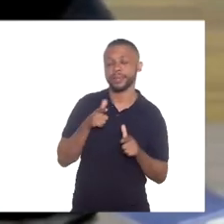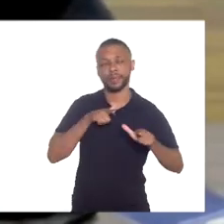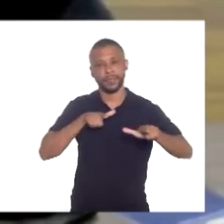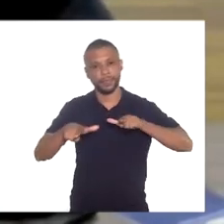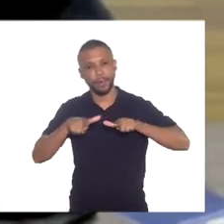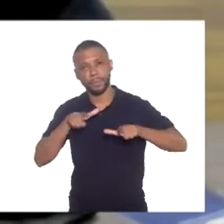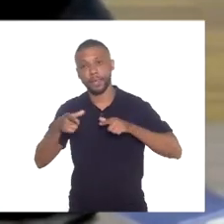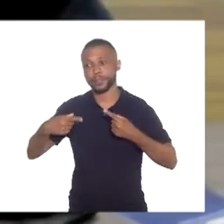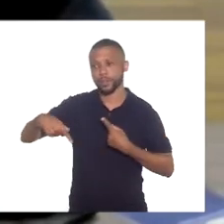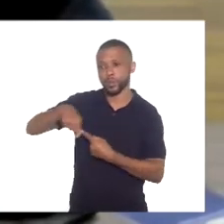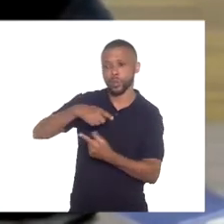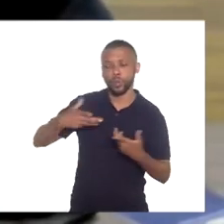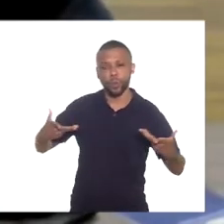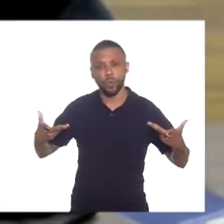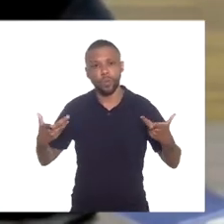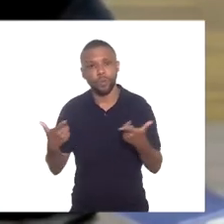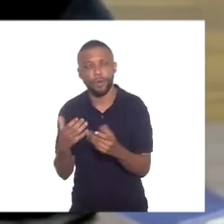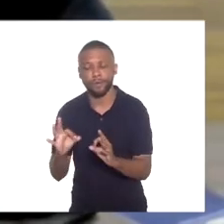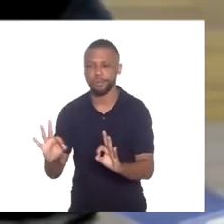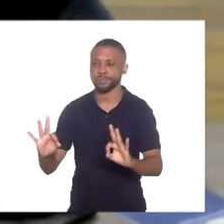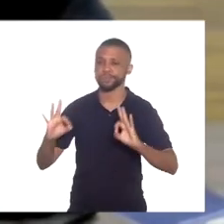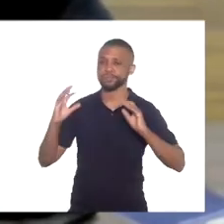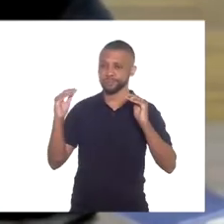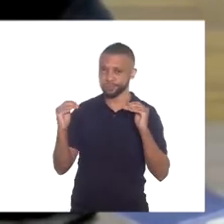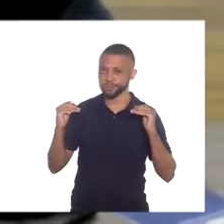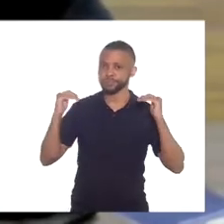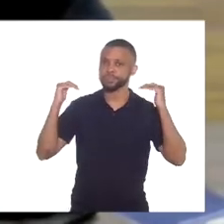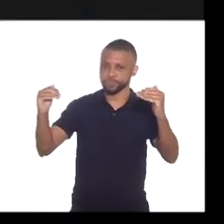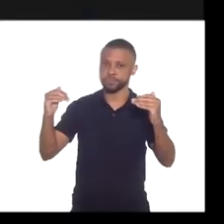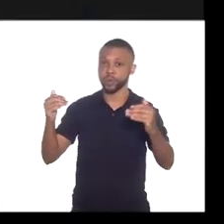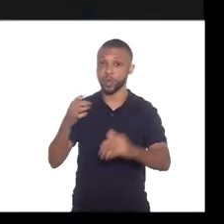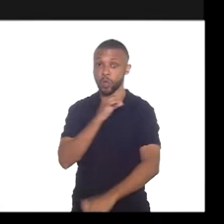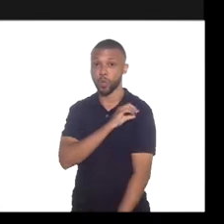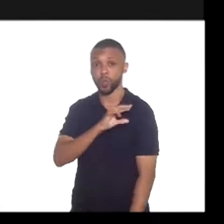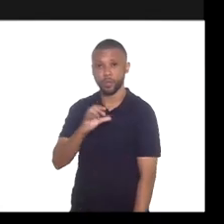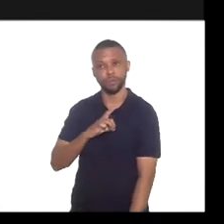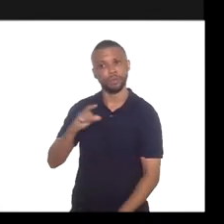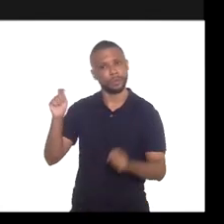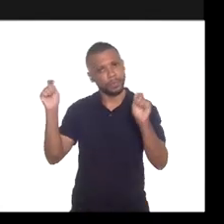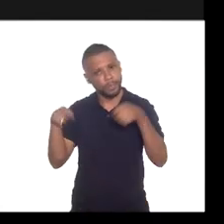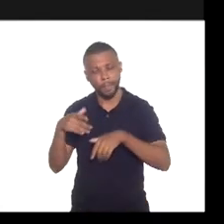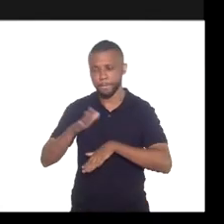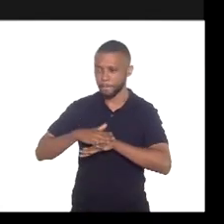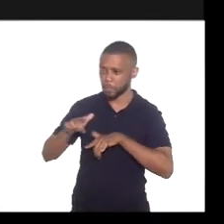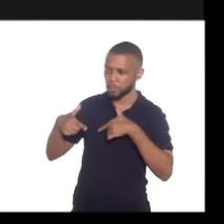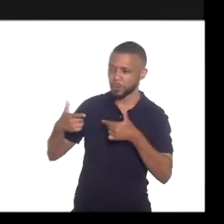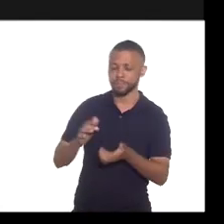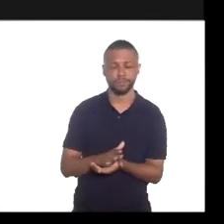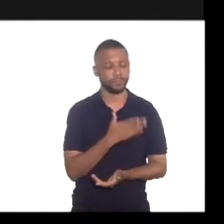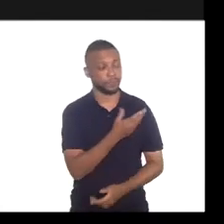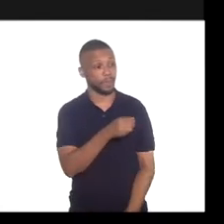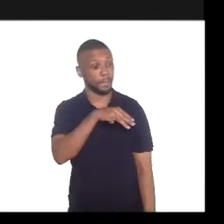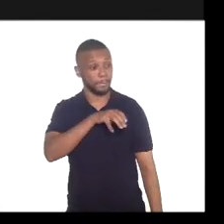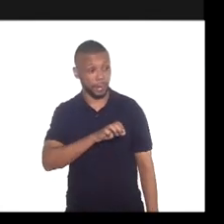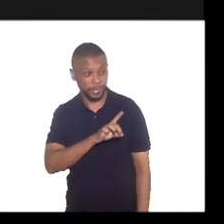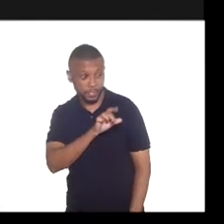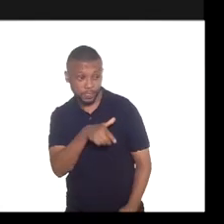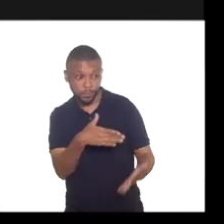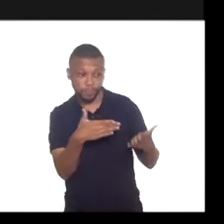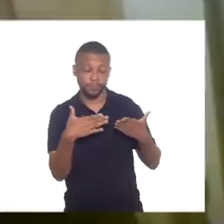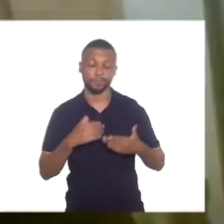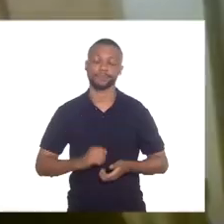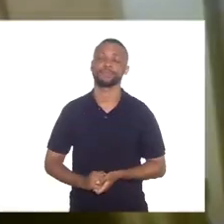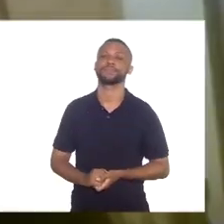ciclo virtuoso, e o Estado do Rio de Janeiro tem todas as condições de fazer isso. Magda, por favor. Bom, em